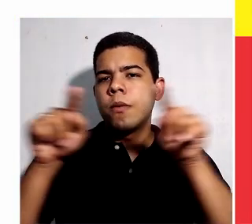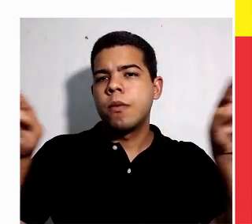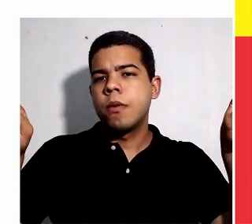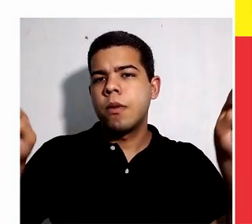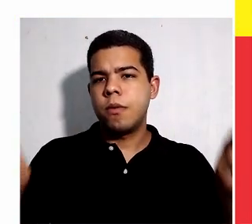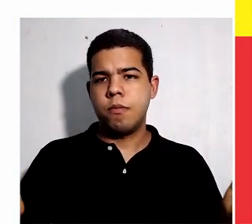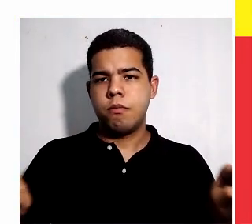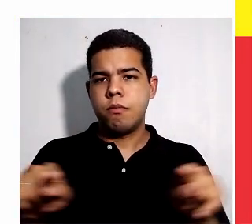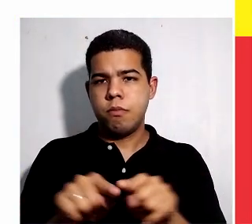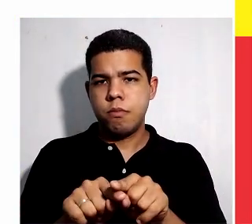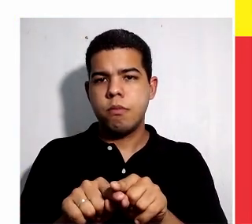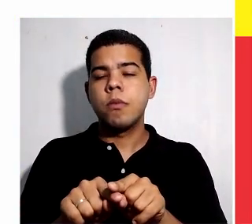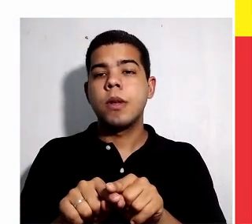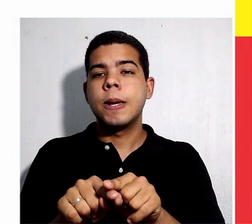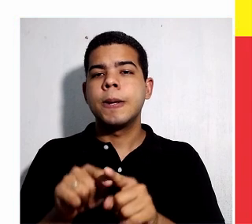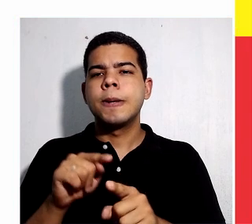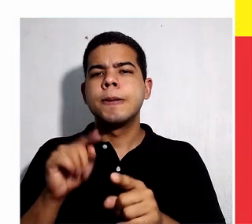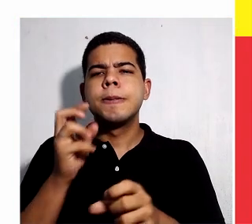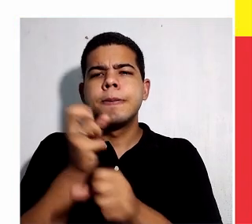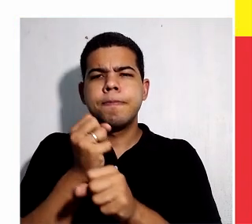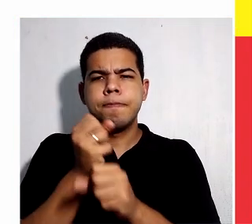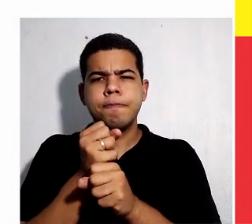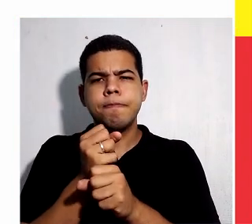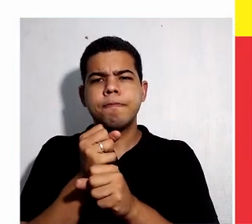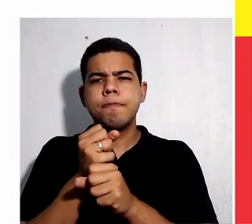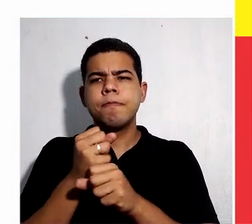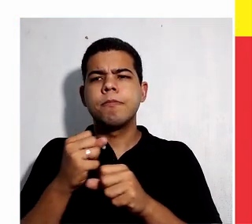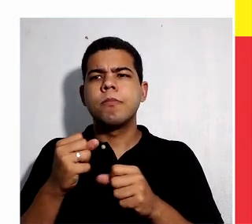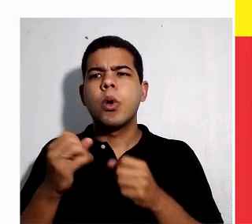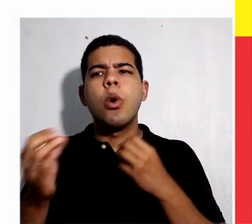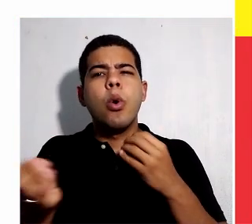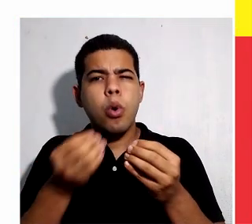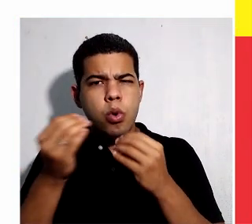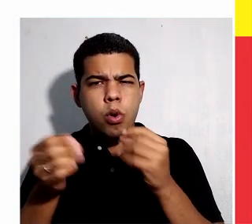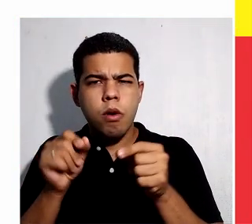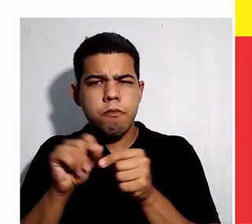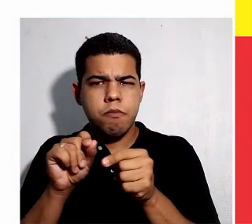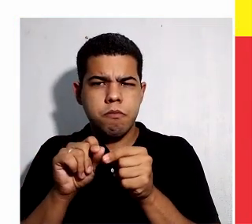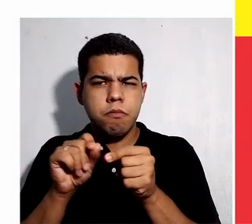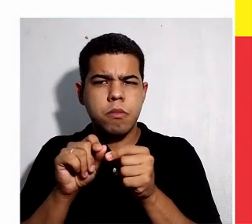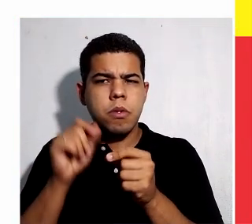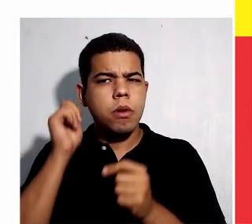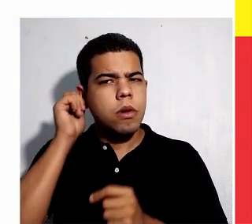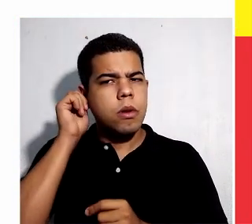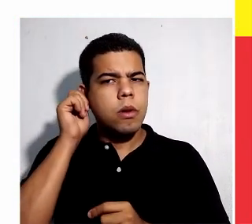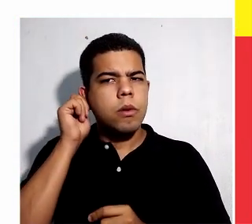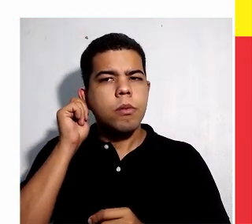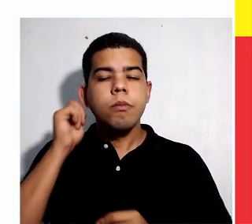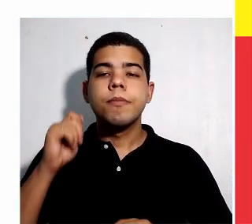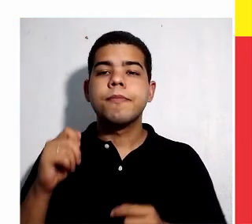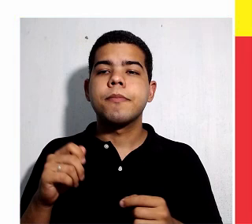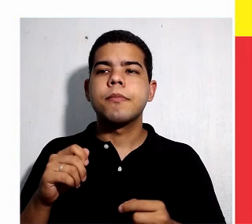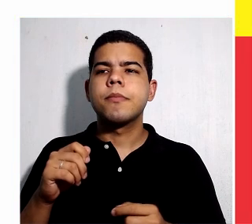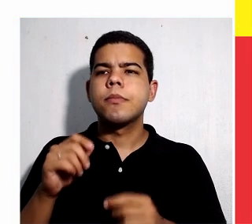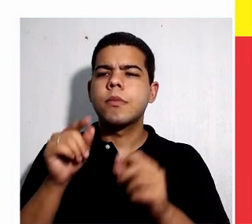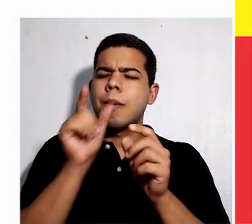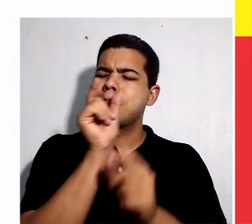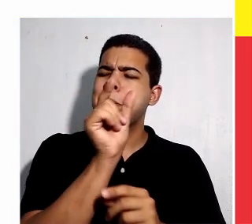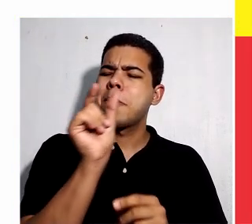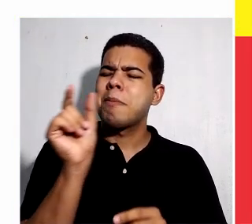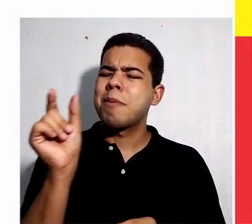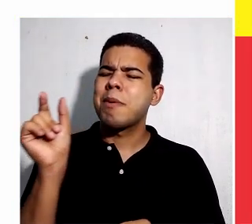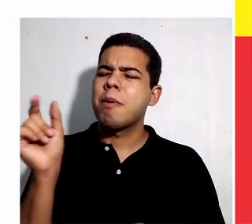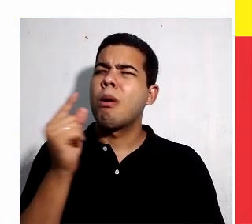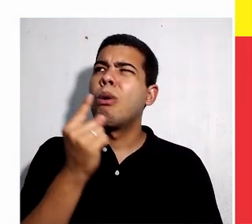retângulo, o mesmo retângulo, podemos aqui, ó, como podemos fazer sem precisar contar a quantidade de